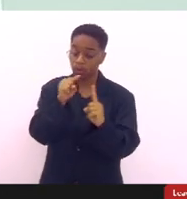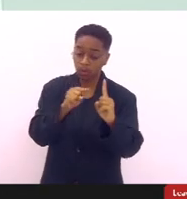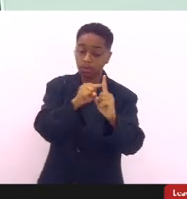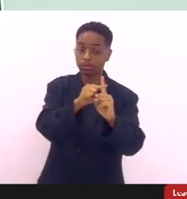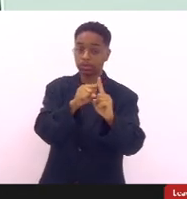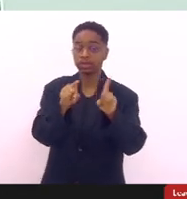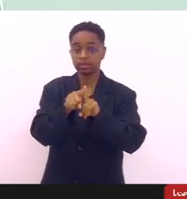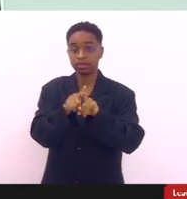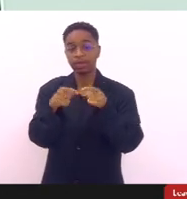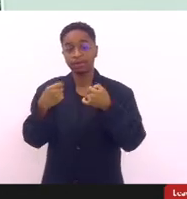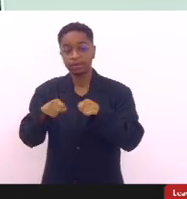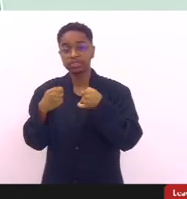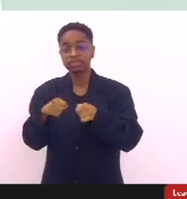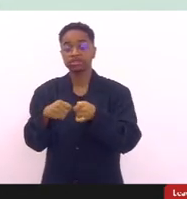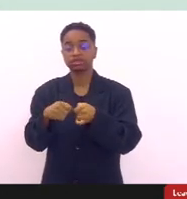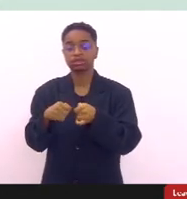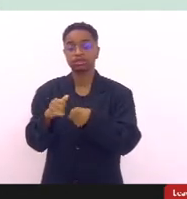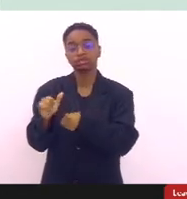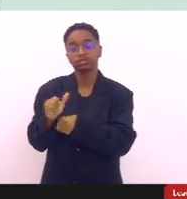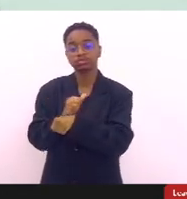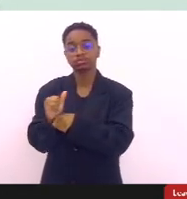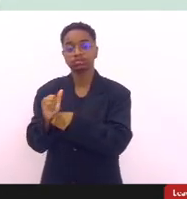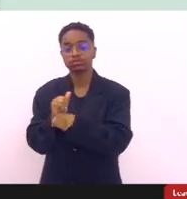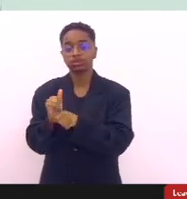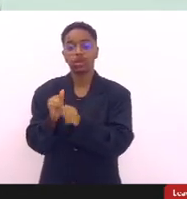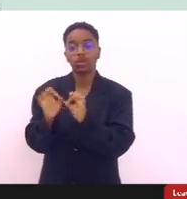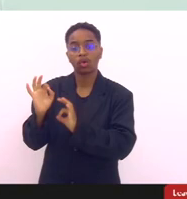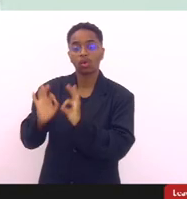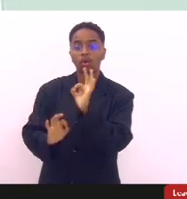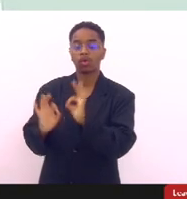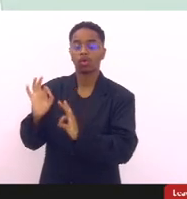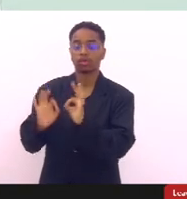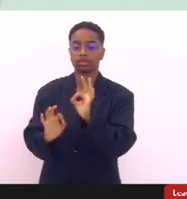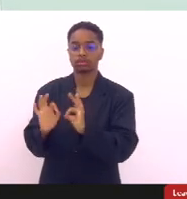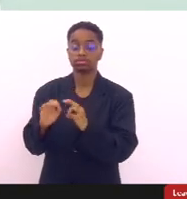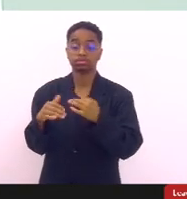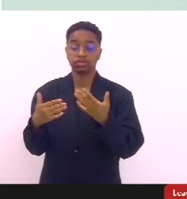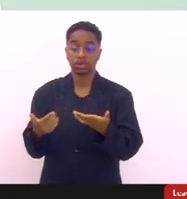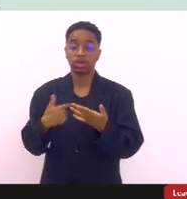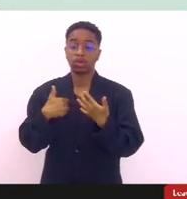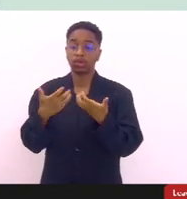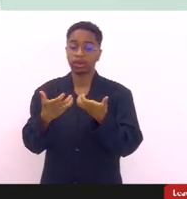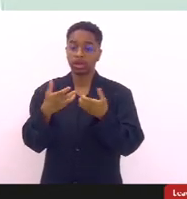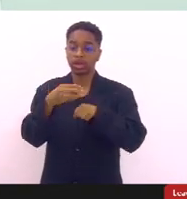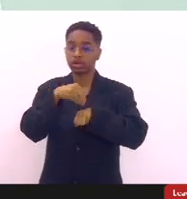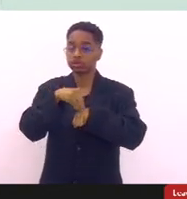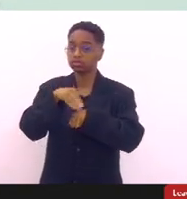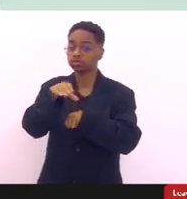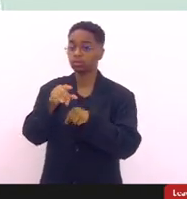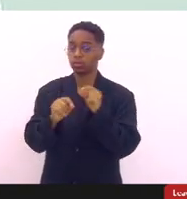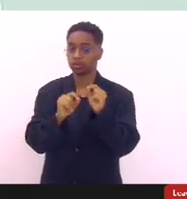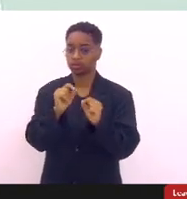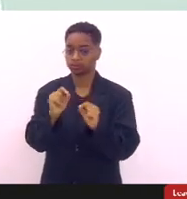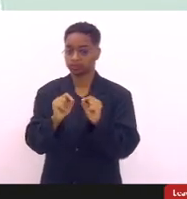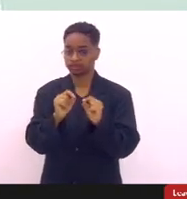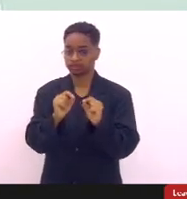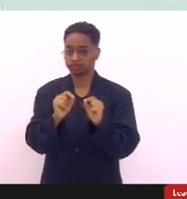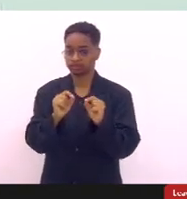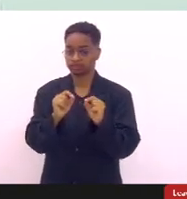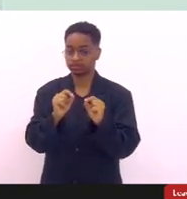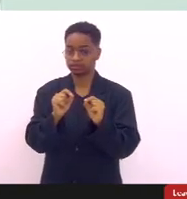que ter recursos alocados. Então, o que eu queria deixar aqui de sugestão é que esse